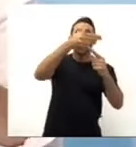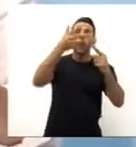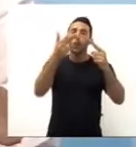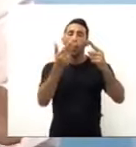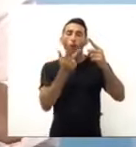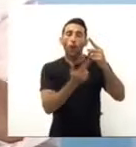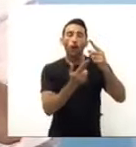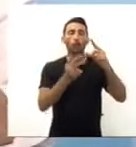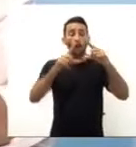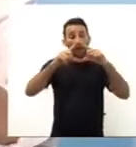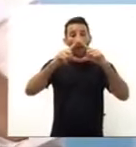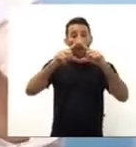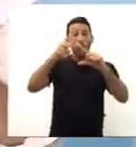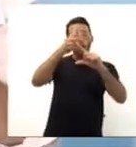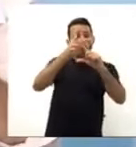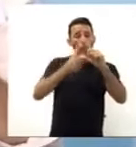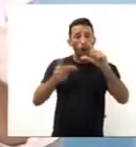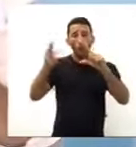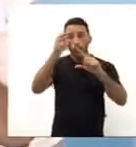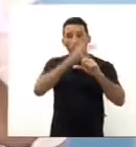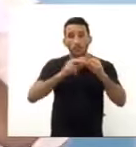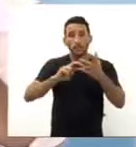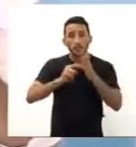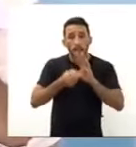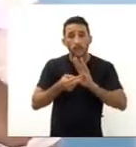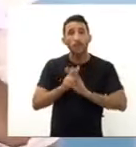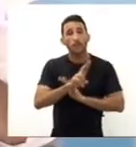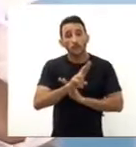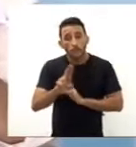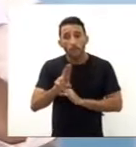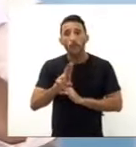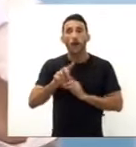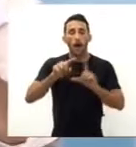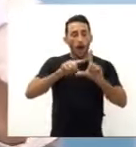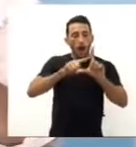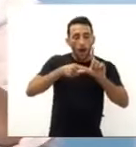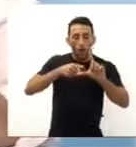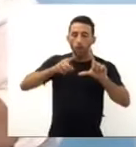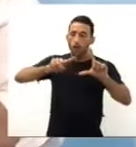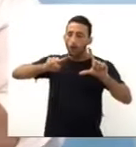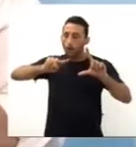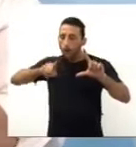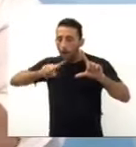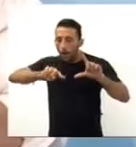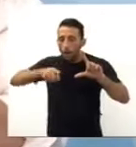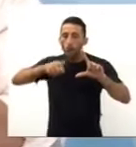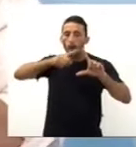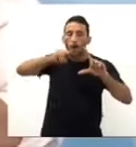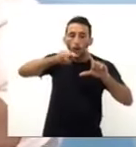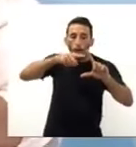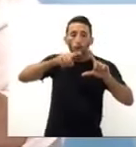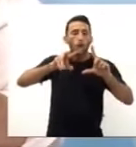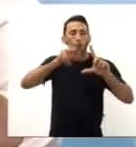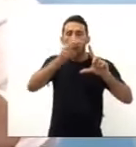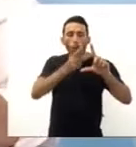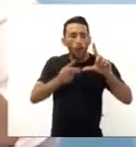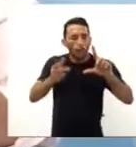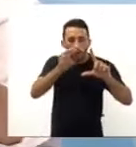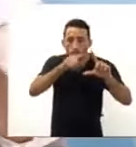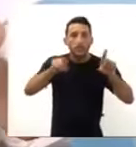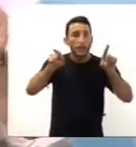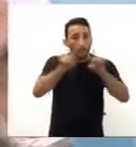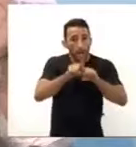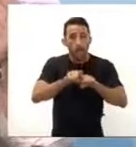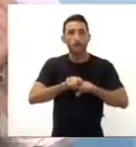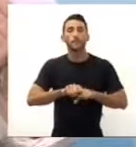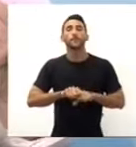iguais, os meus ângulos são o quê? Iguais também. Então, esse ângulo é igual a esse, que é igual a esse. Bom, a